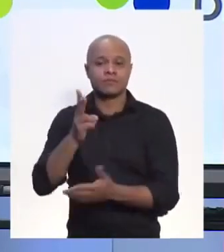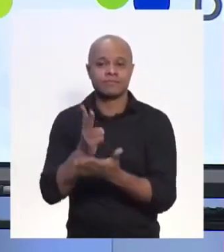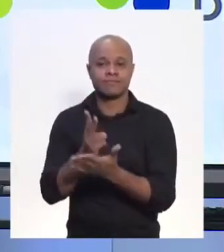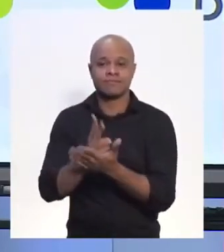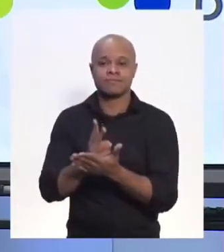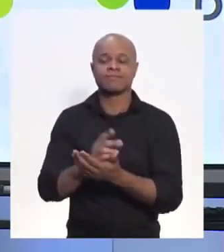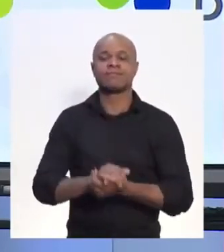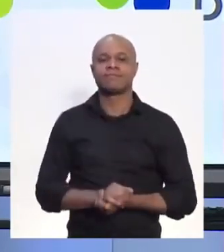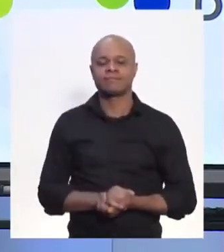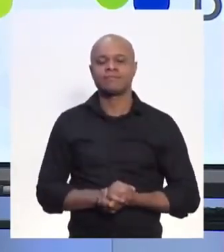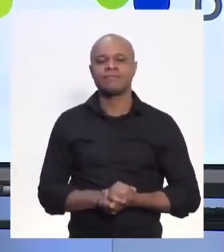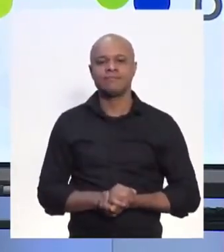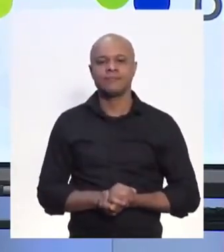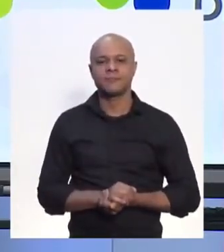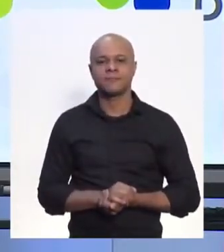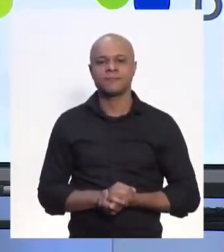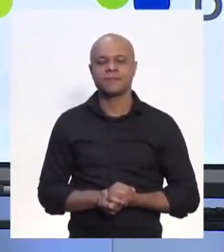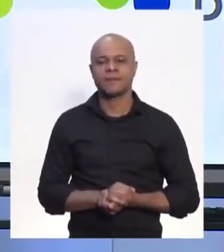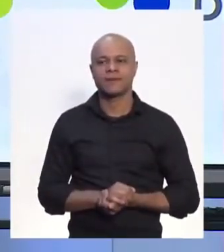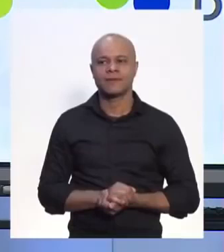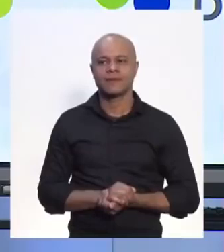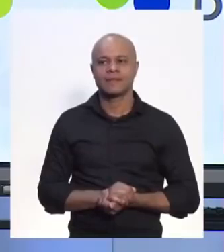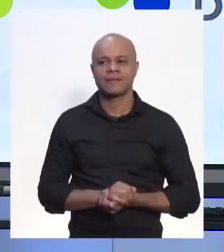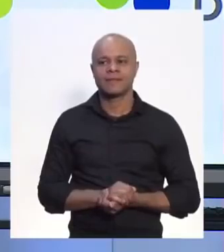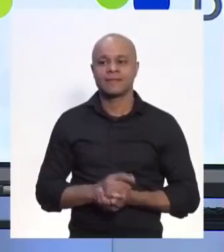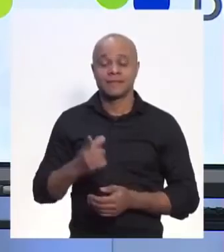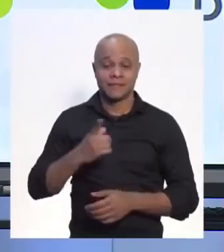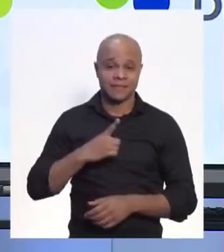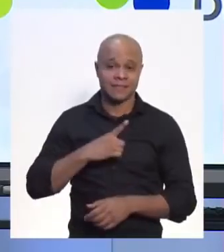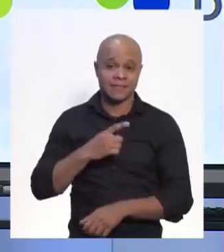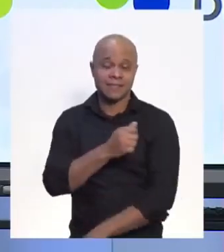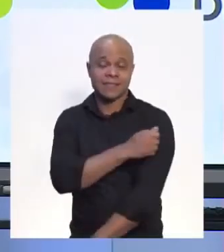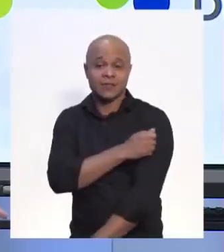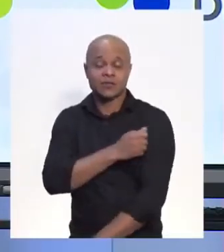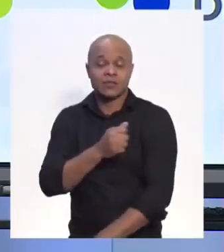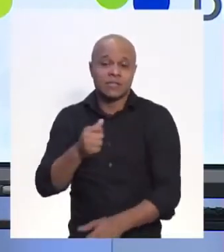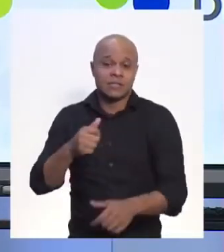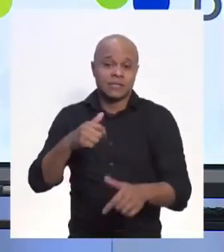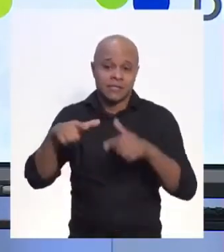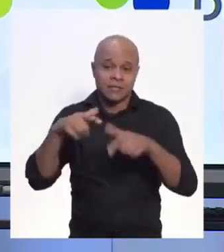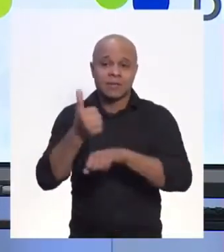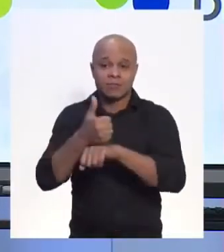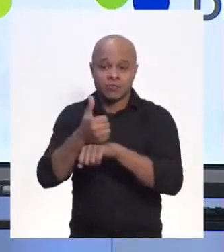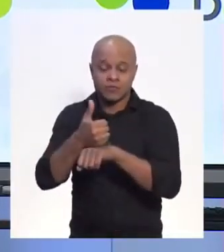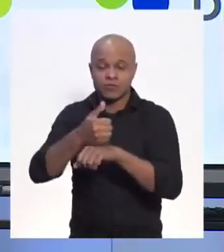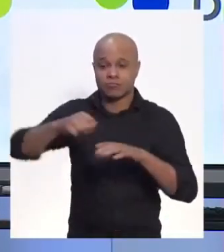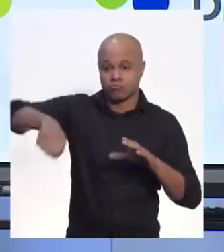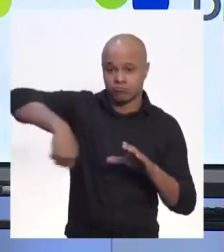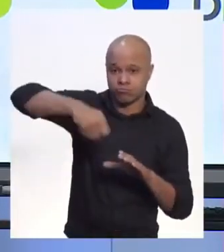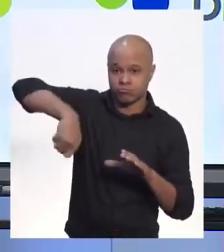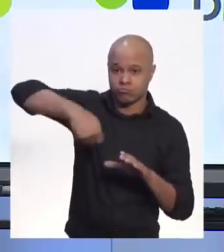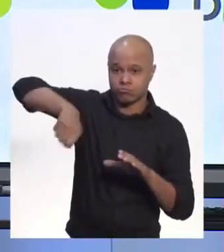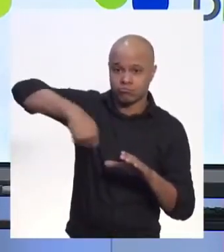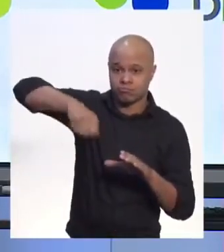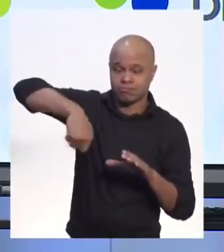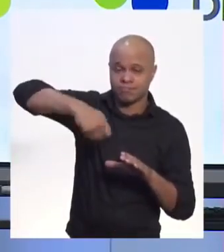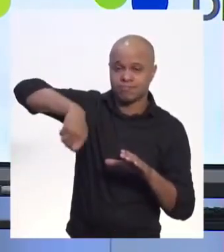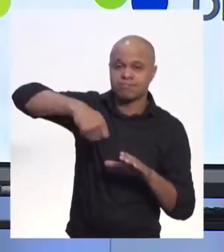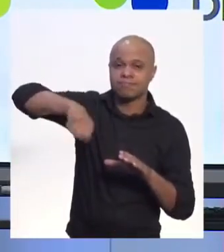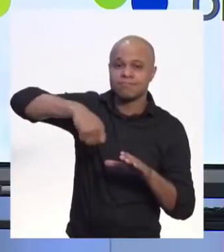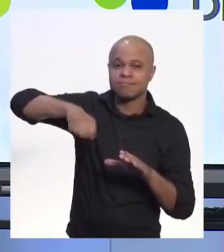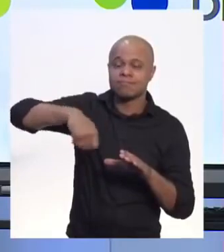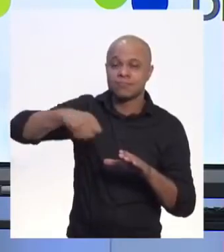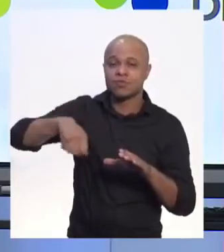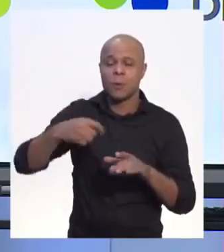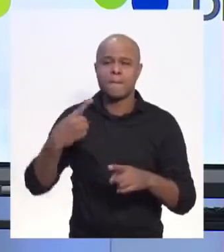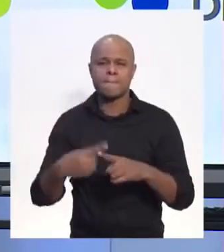falando aí, me veio, por exemplo, né, eu tenho um ex-aluno que ele trabalha com culinária, e ele é um artista. Ele é um artista, porque